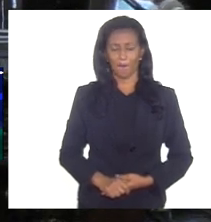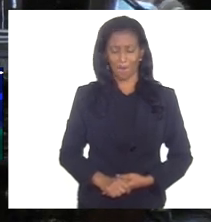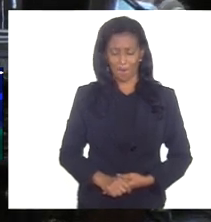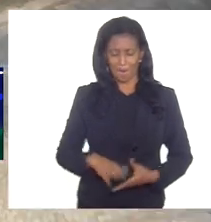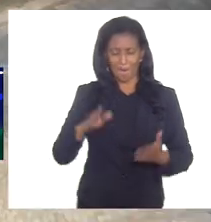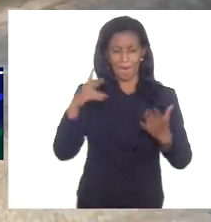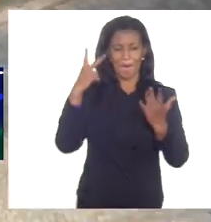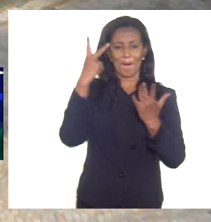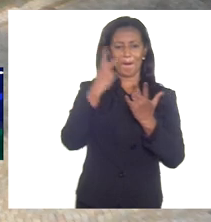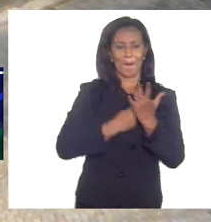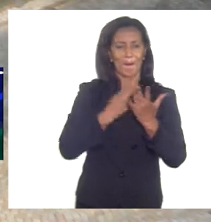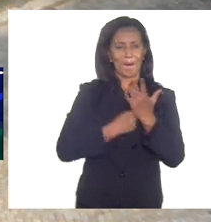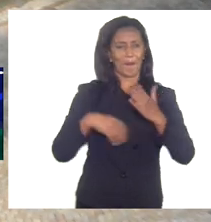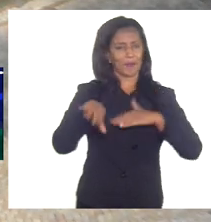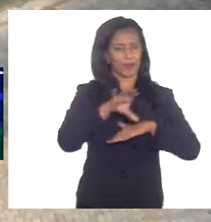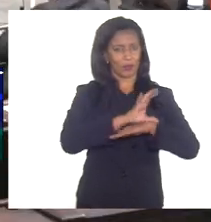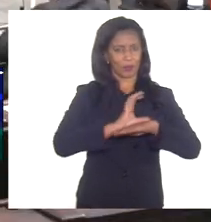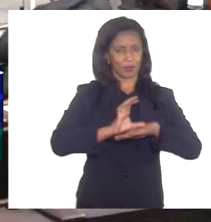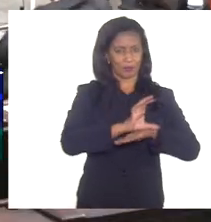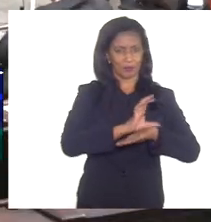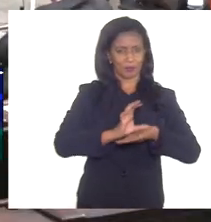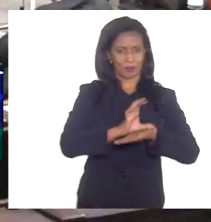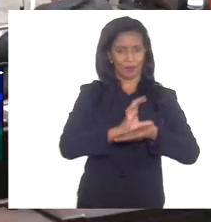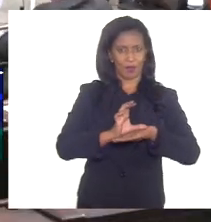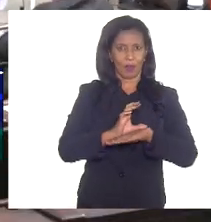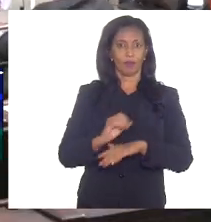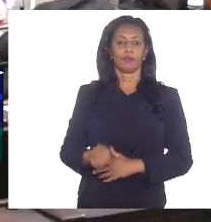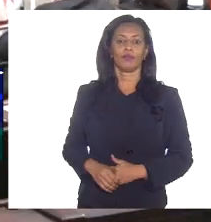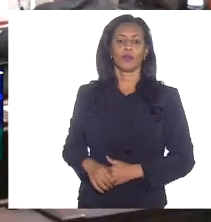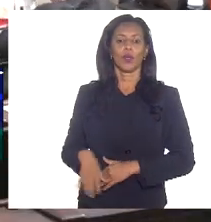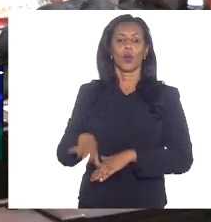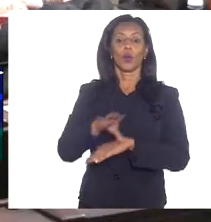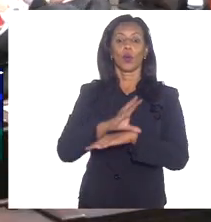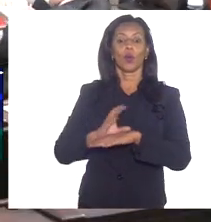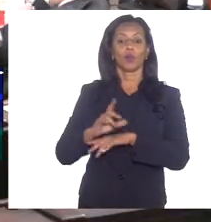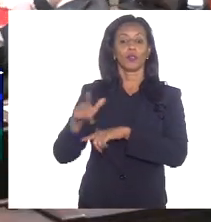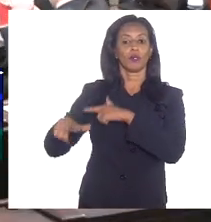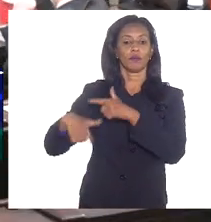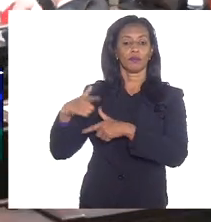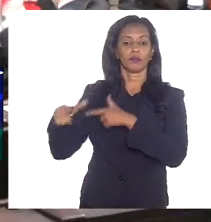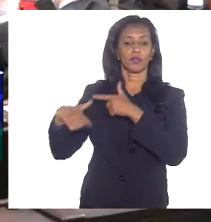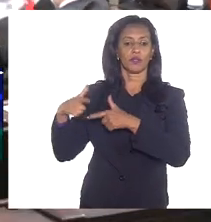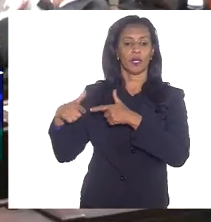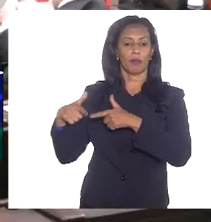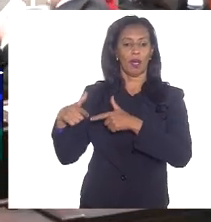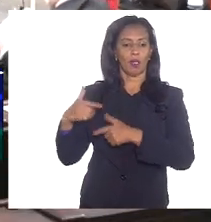Parecer pela constitucionalidade, presidente. Pela Comissão de Servidores Públicos, deputado Rodrigo Amorim.